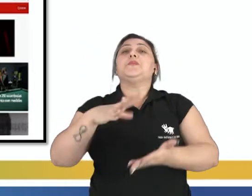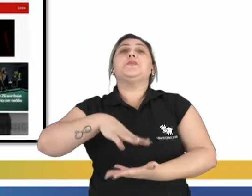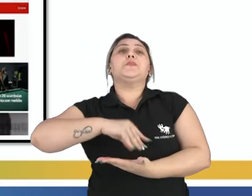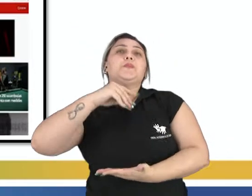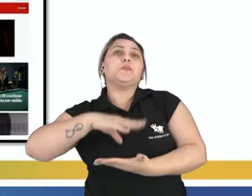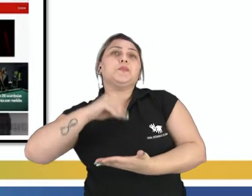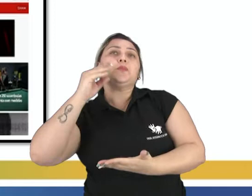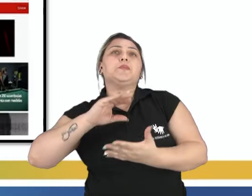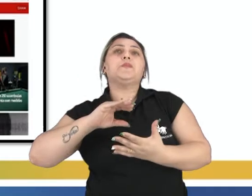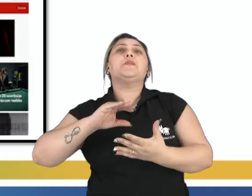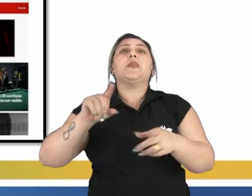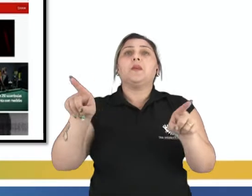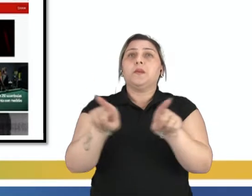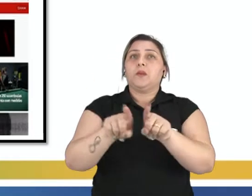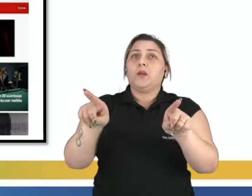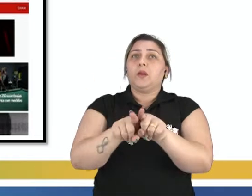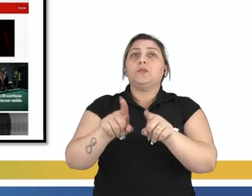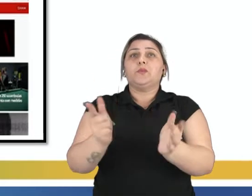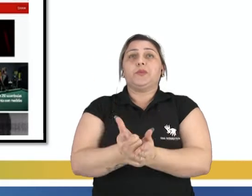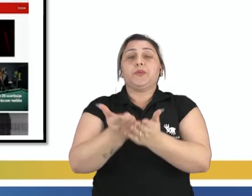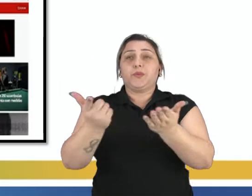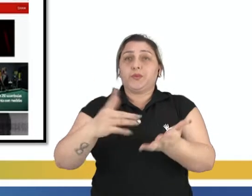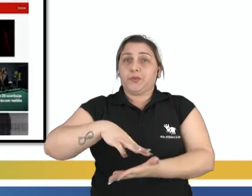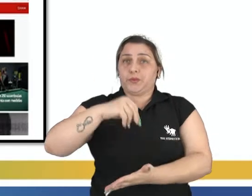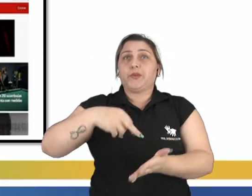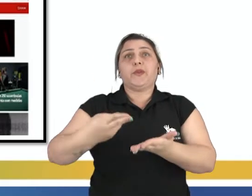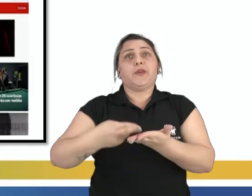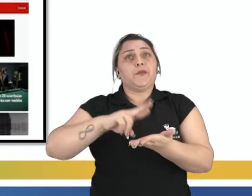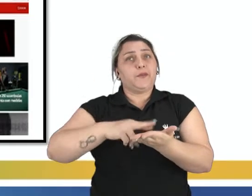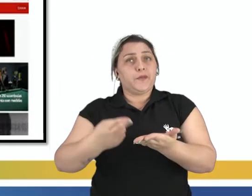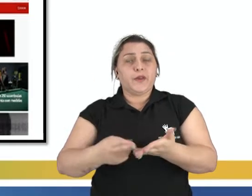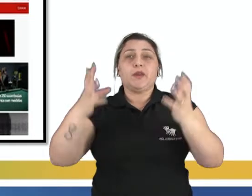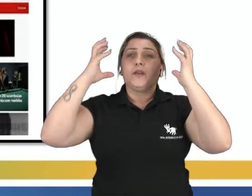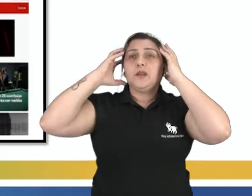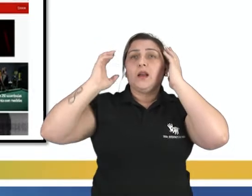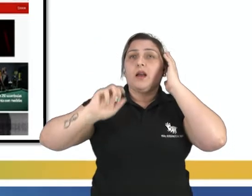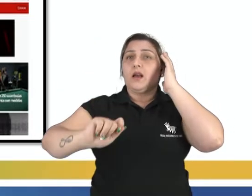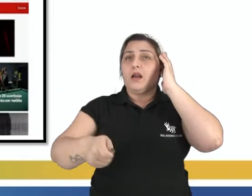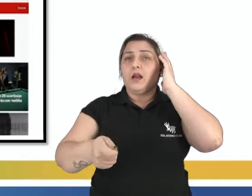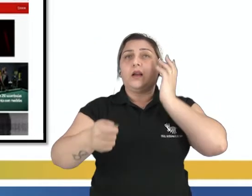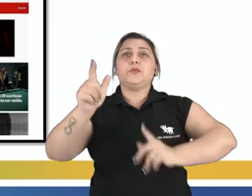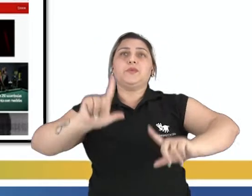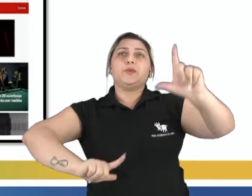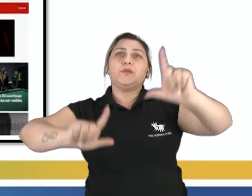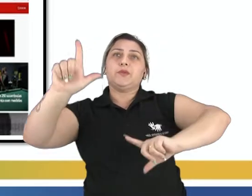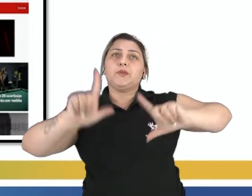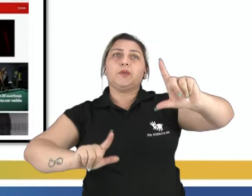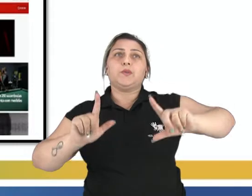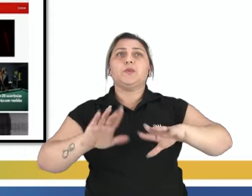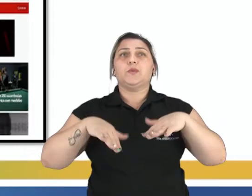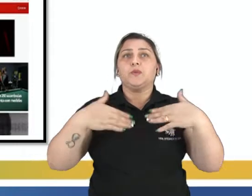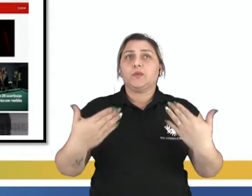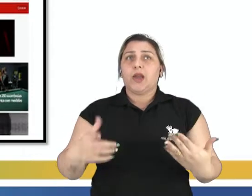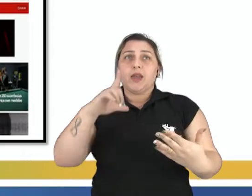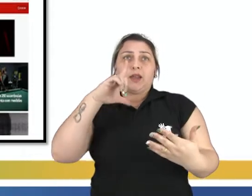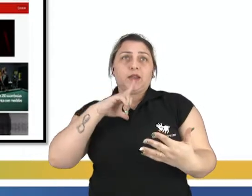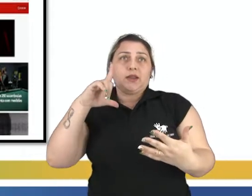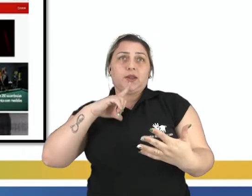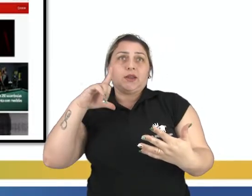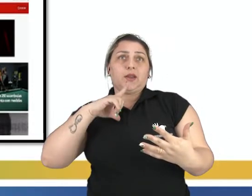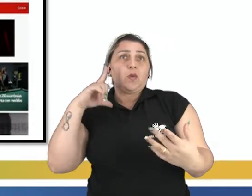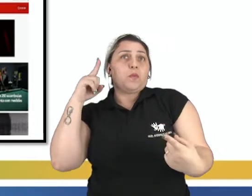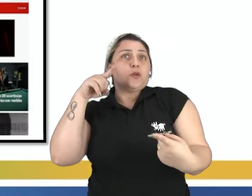os textos veiculados pelos jornais, tá bom? Também pode ser veiculado em revistas, rádio e televisão, os